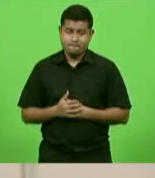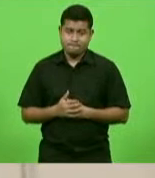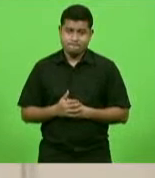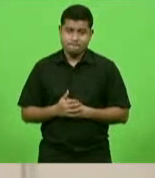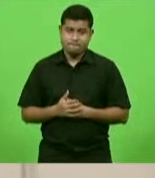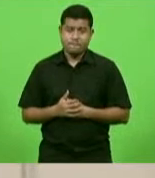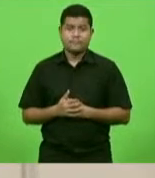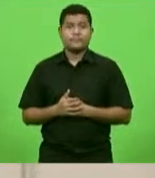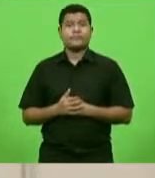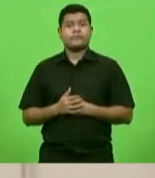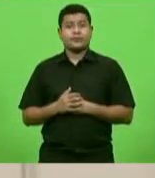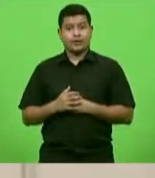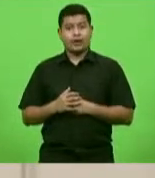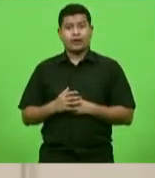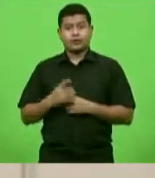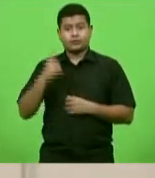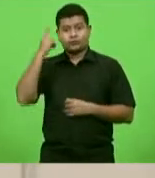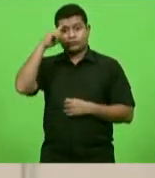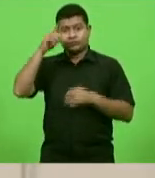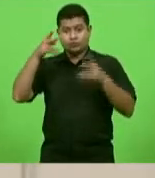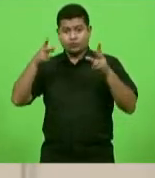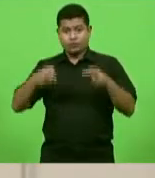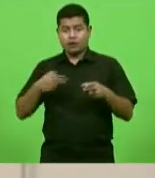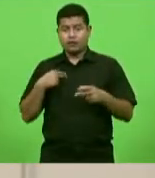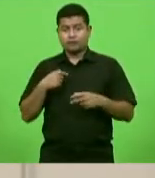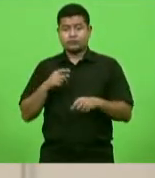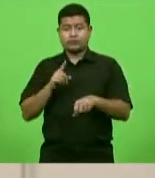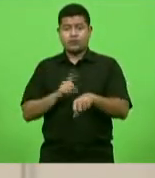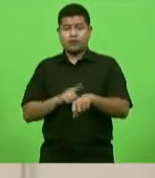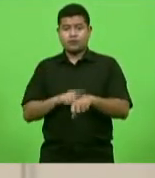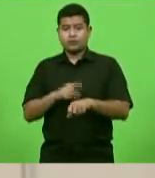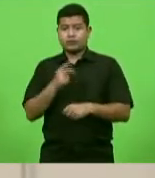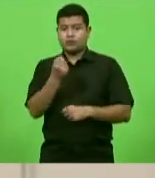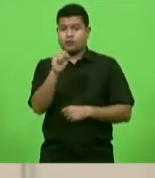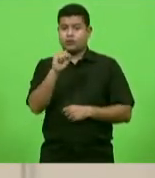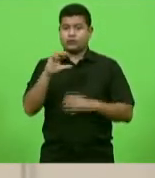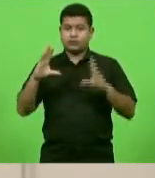No mesmo dia, às 20 horas e 17 minutos,